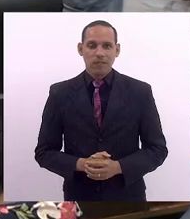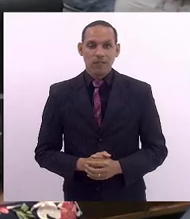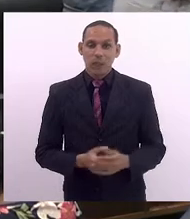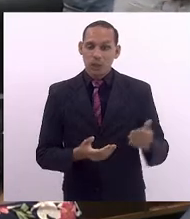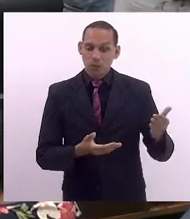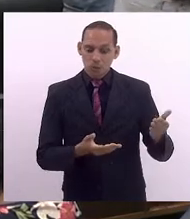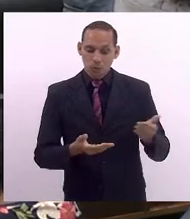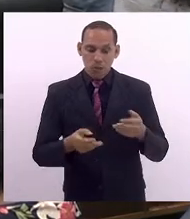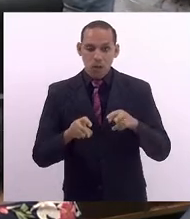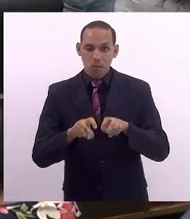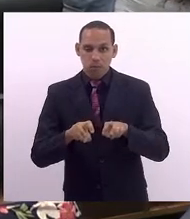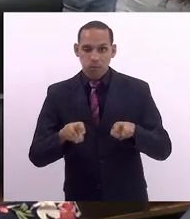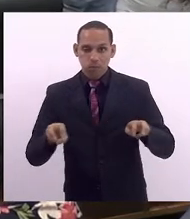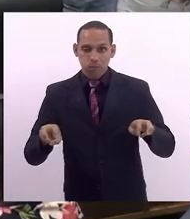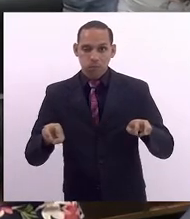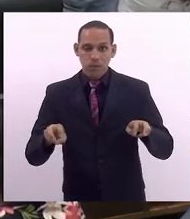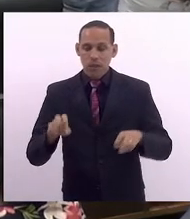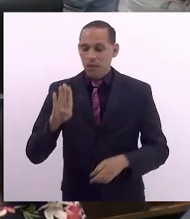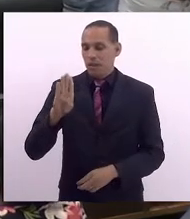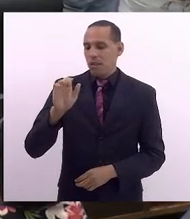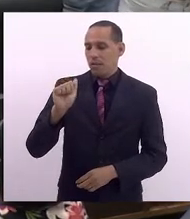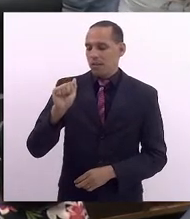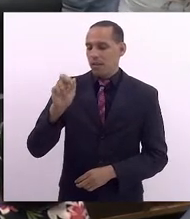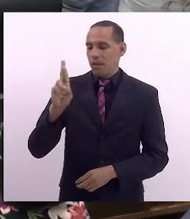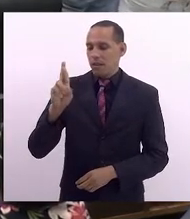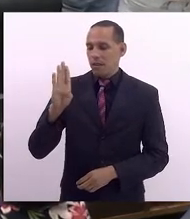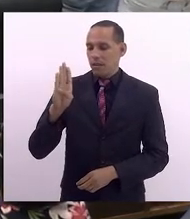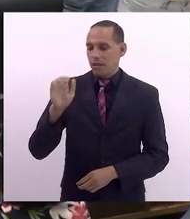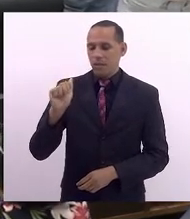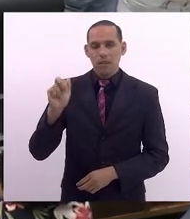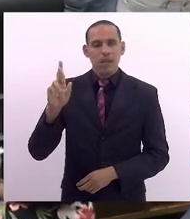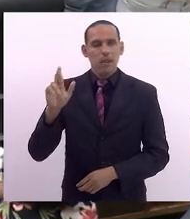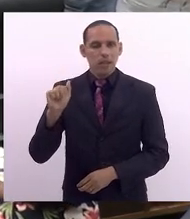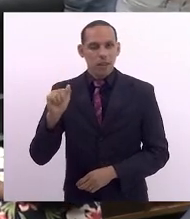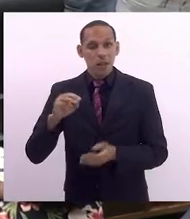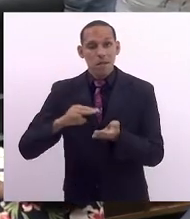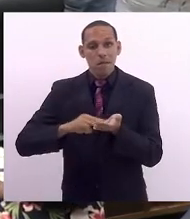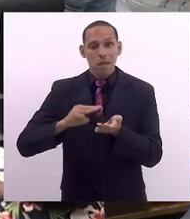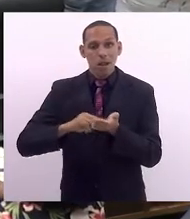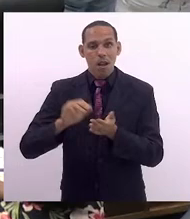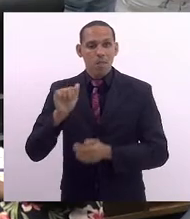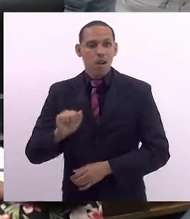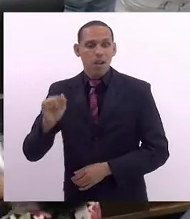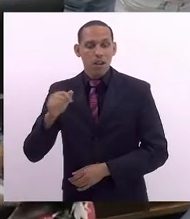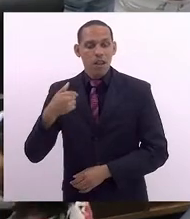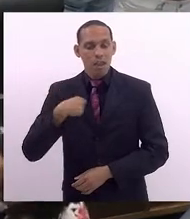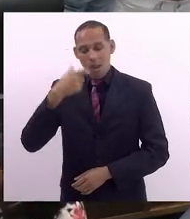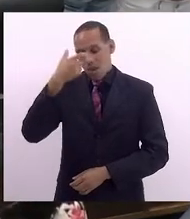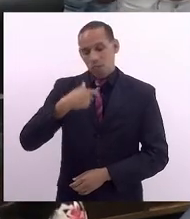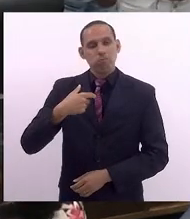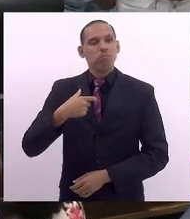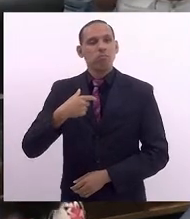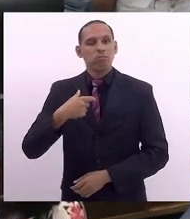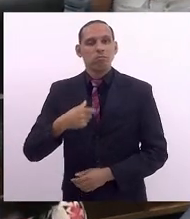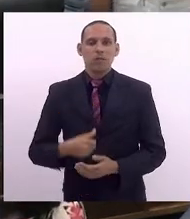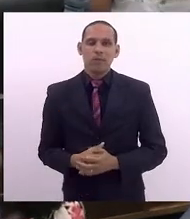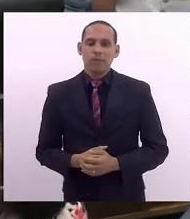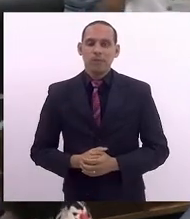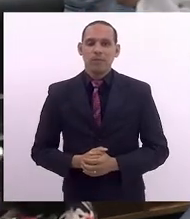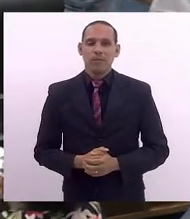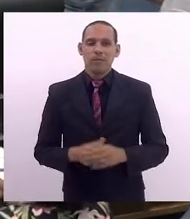Convido a compor a mesa também Bárbara Mariano, membro da associação Eu Sou Eu.